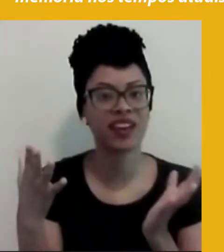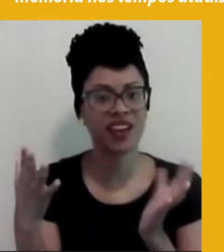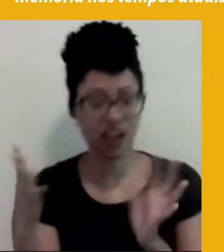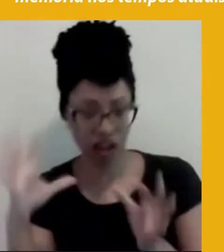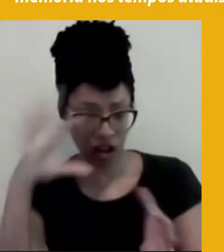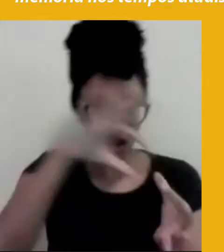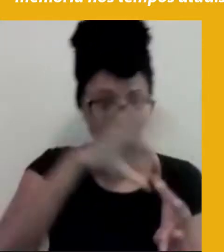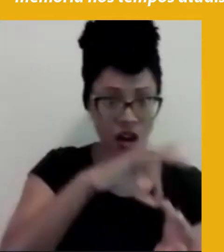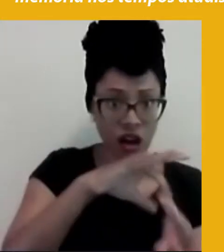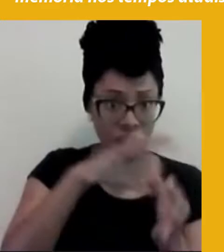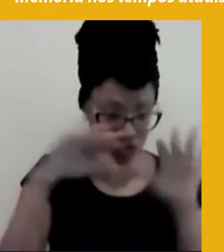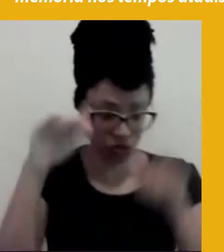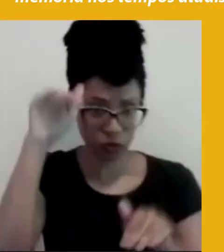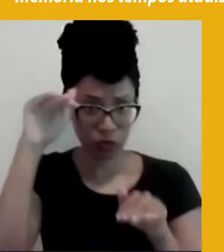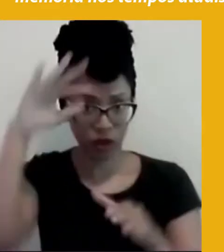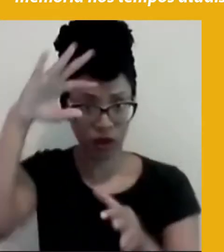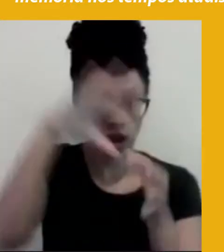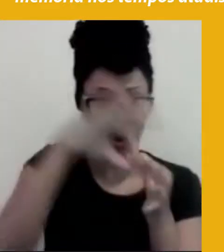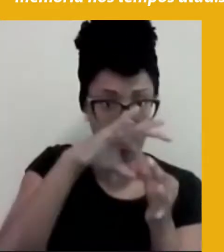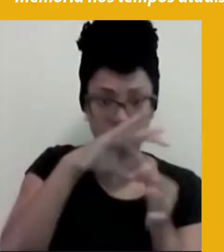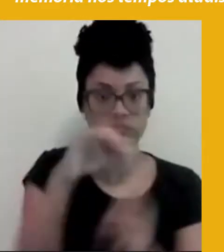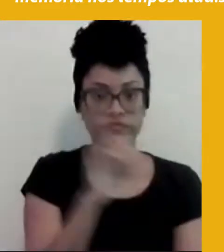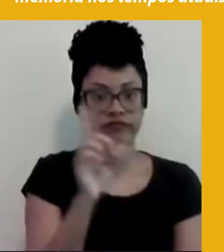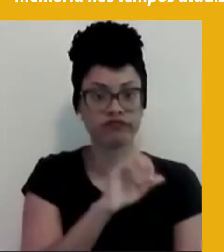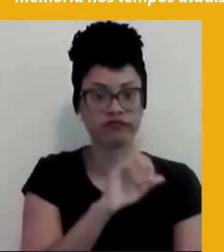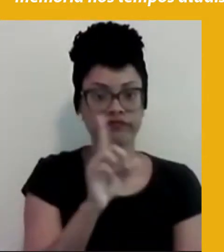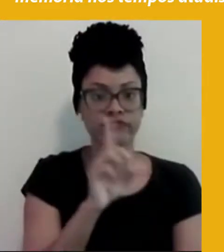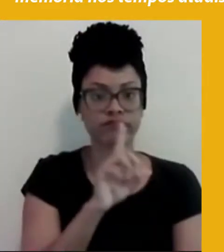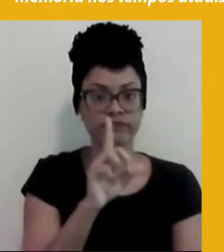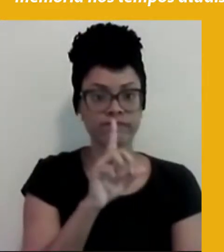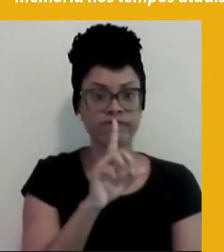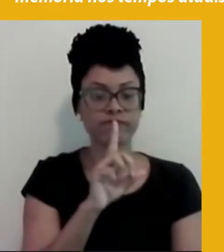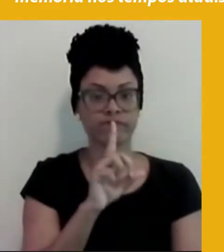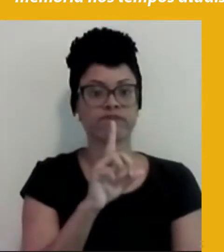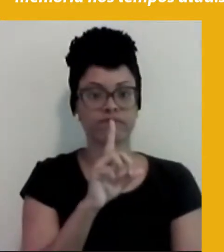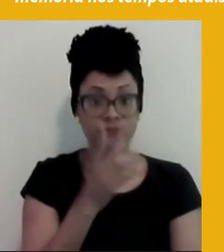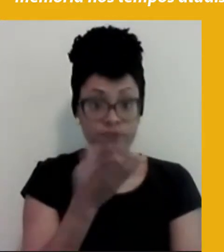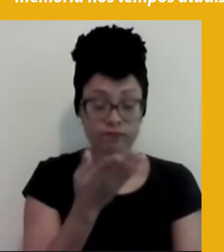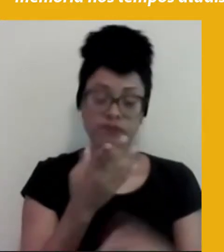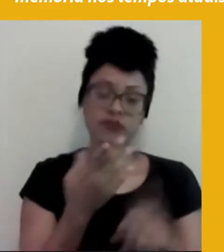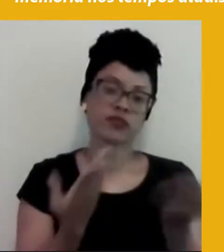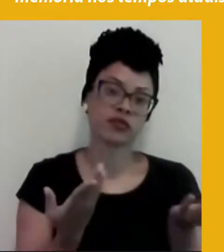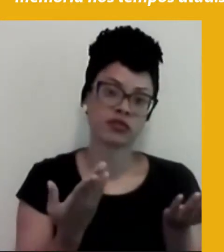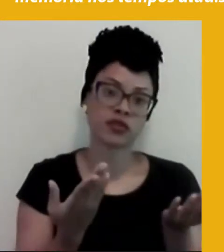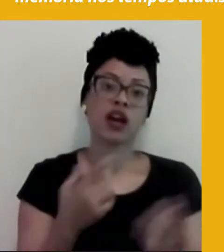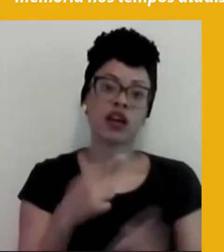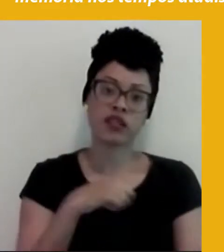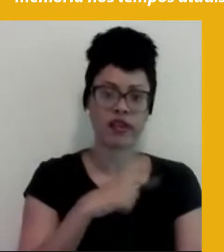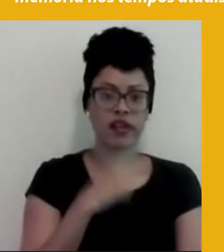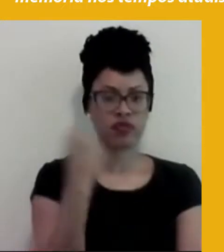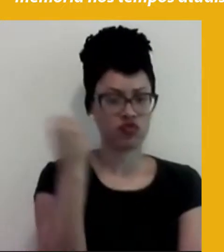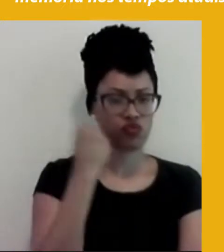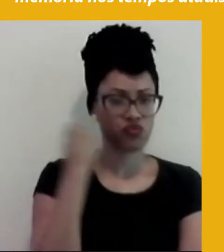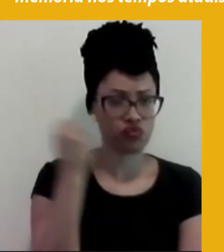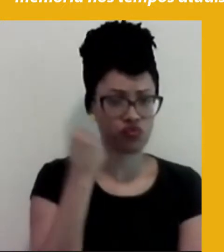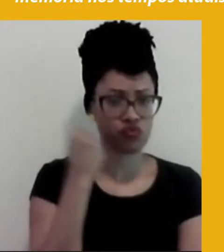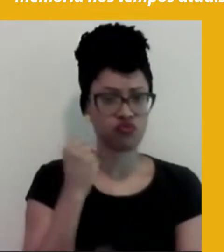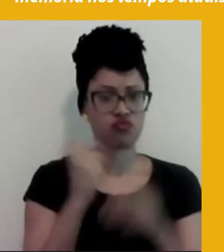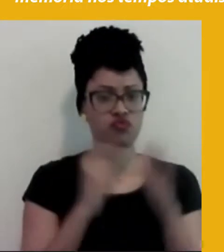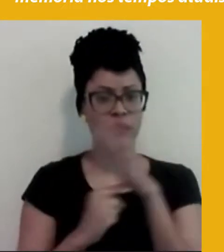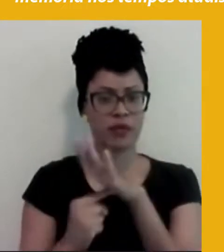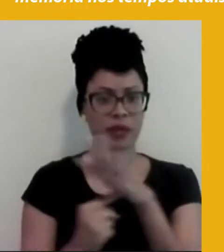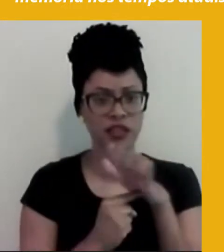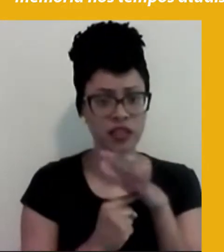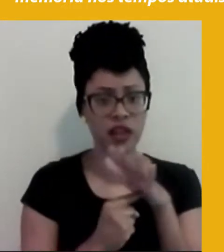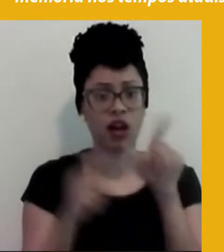ali naquela relação. E isso tomou conta do país. Isso tem a ver com a crise ambiental, isso tem a ver com a crise social.